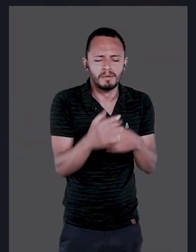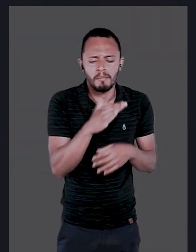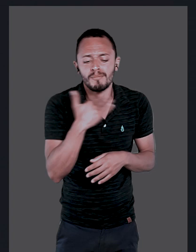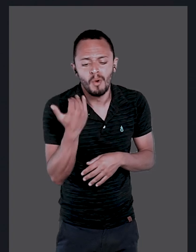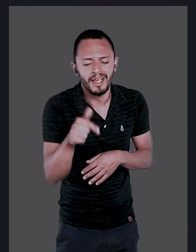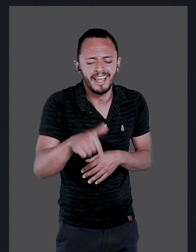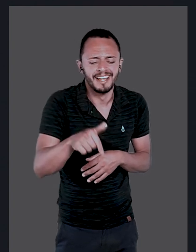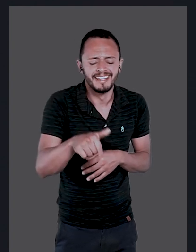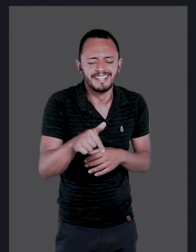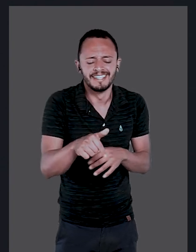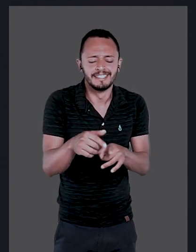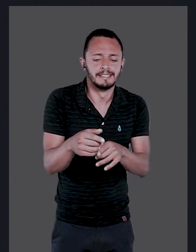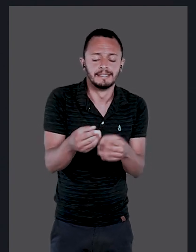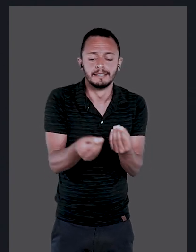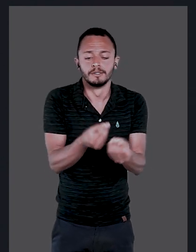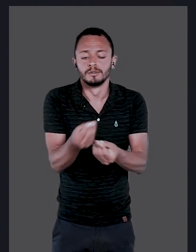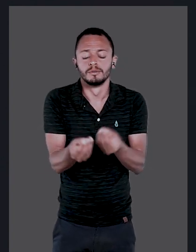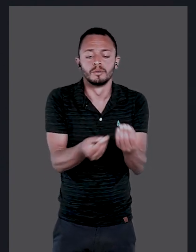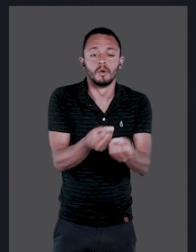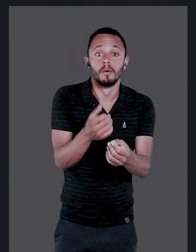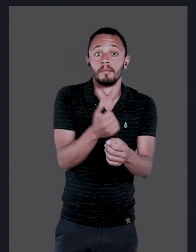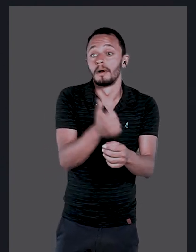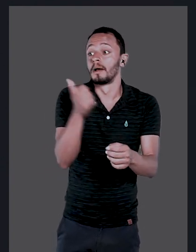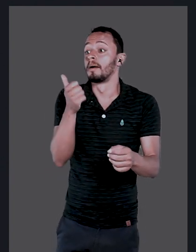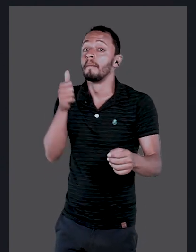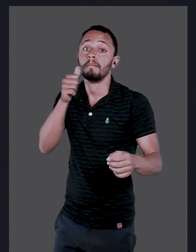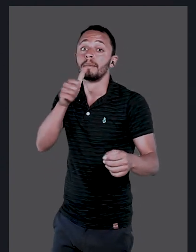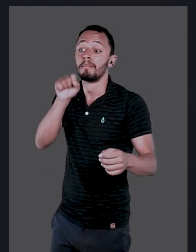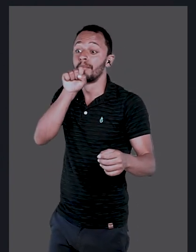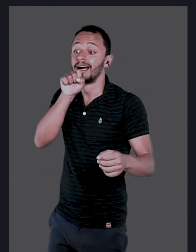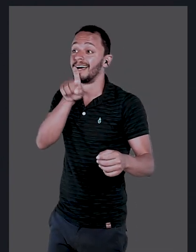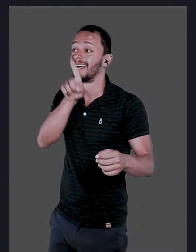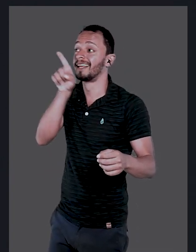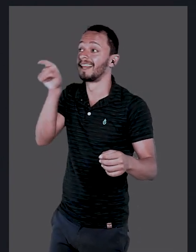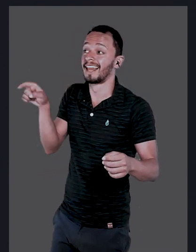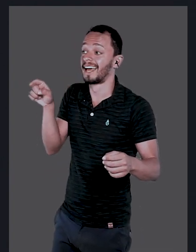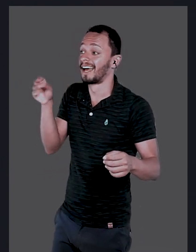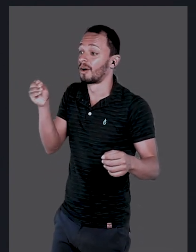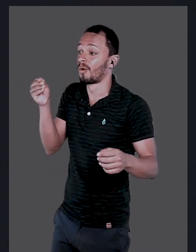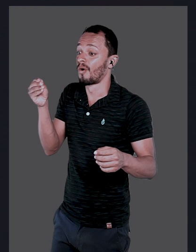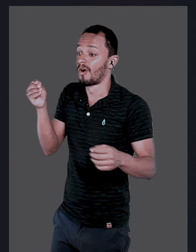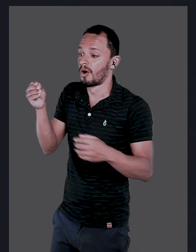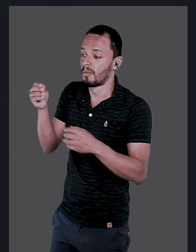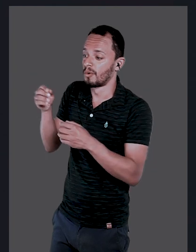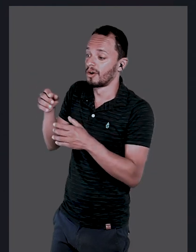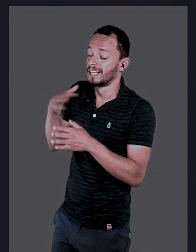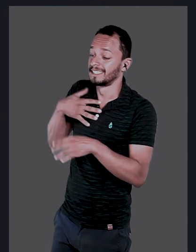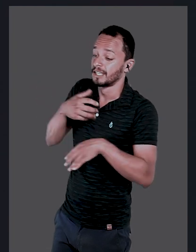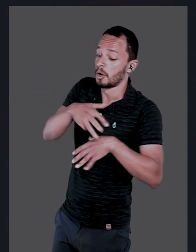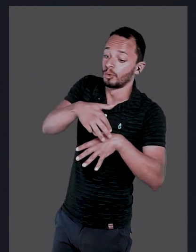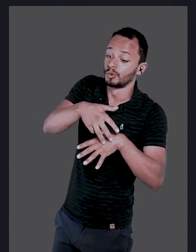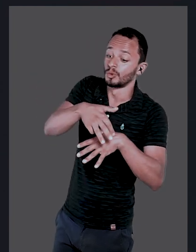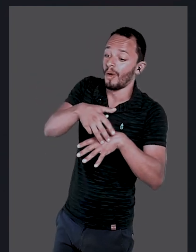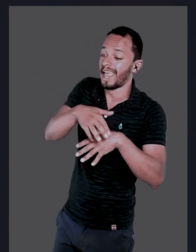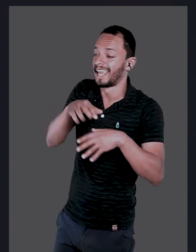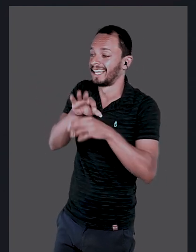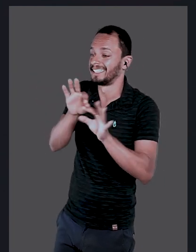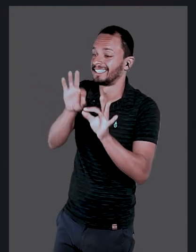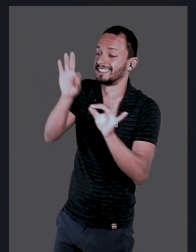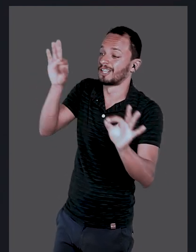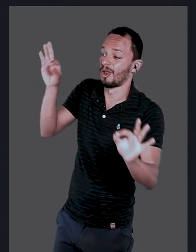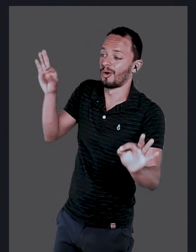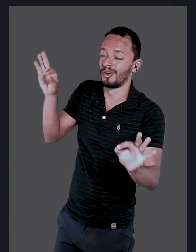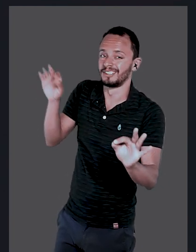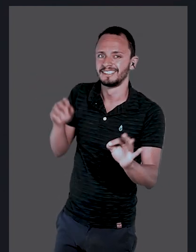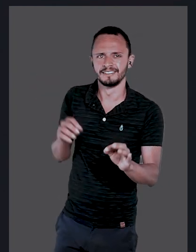assim, a minha mãe, as minhas irmãs, as pessoas que eu acho que sabem fazer o arroz como eu gosto. Assim, como é